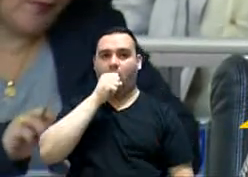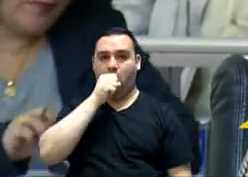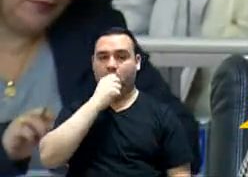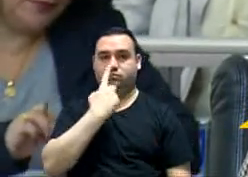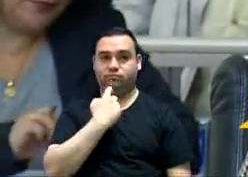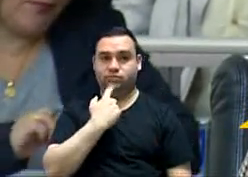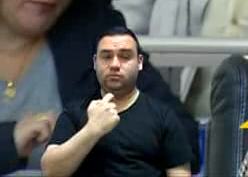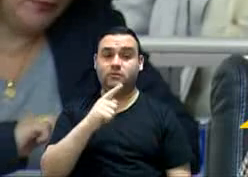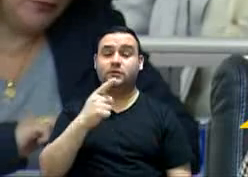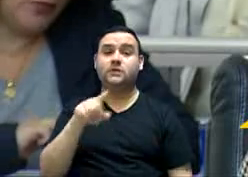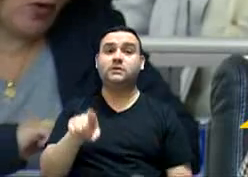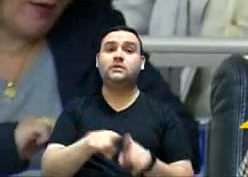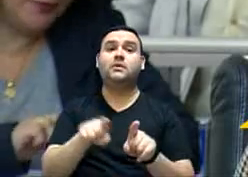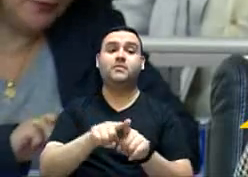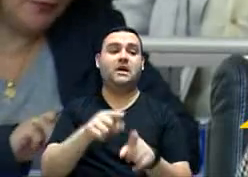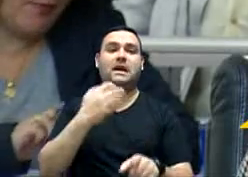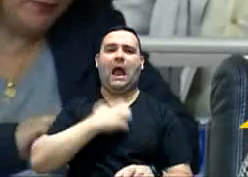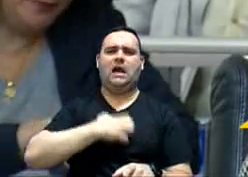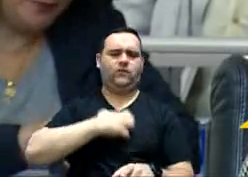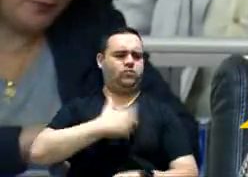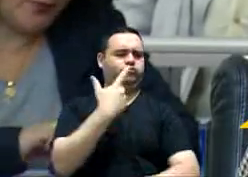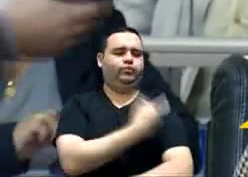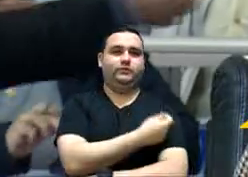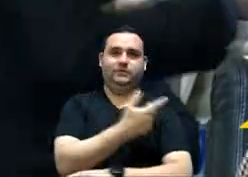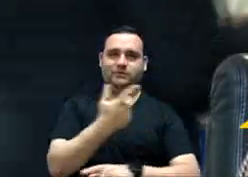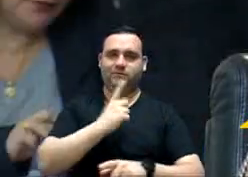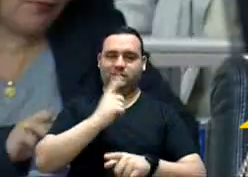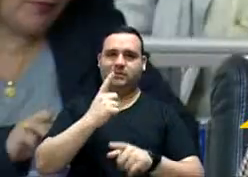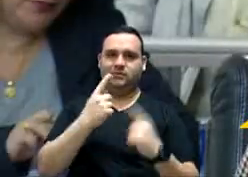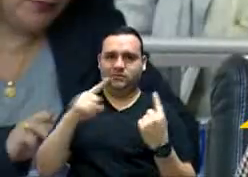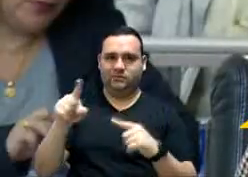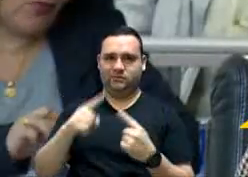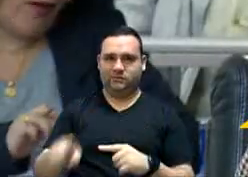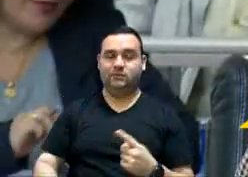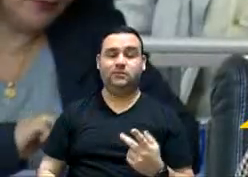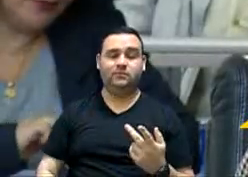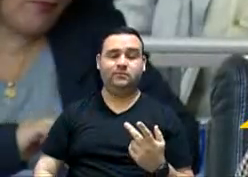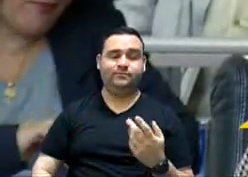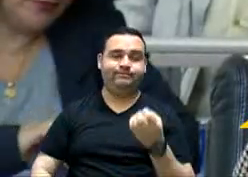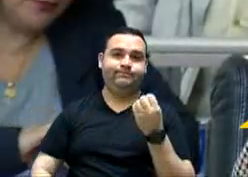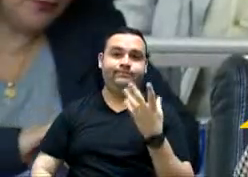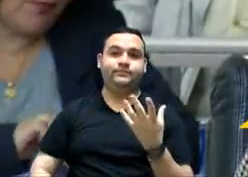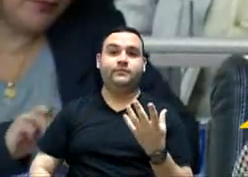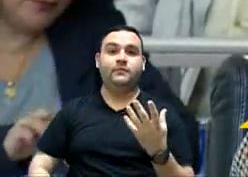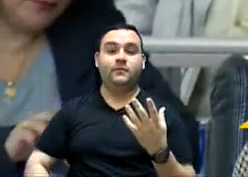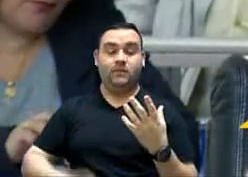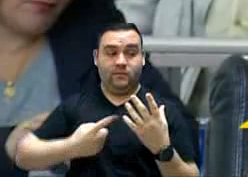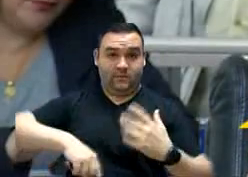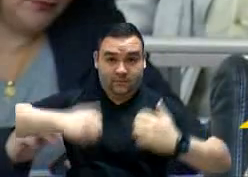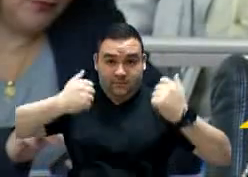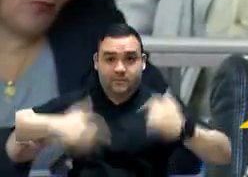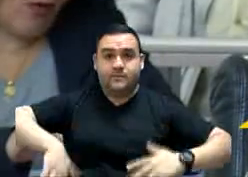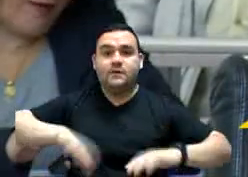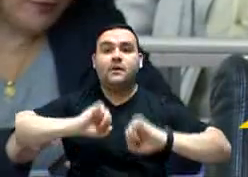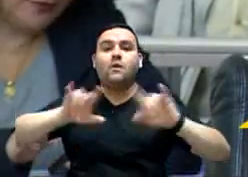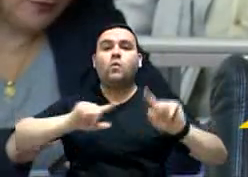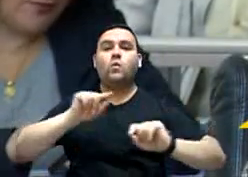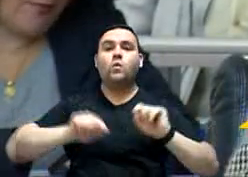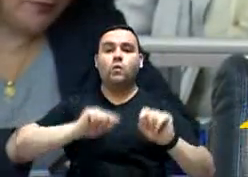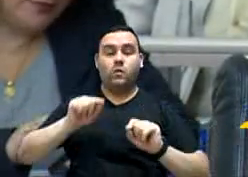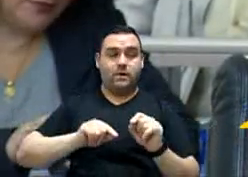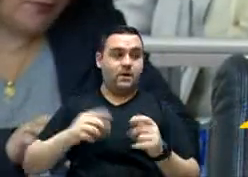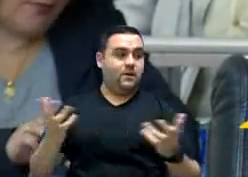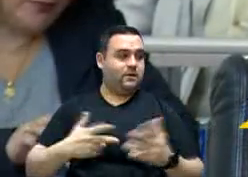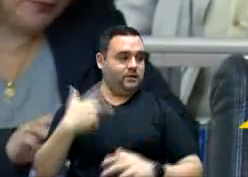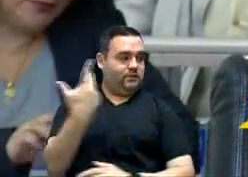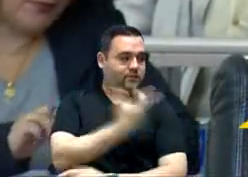tuberculose. E antirrábica, que combate o vírus da raiva. Poxa. Pois bem, vereador, é bom a gente esclarecer o seguinte.